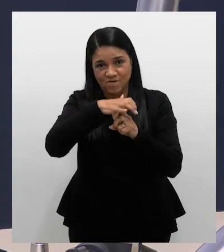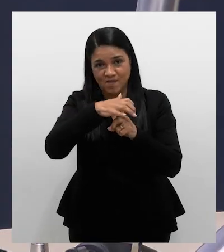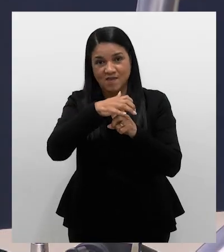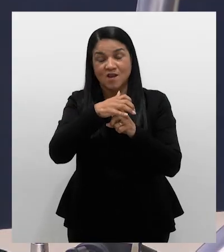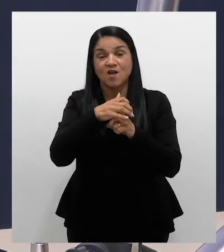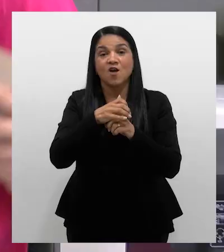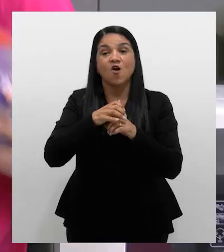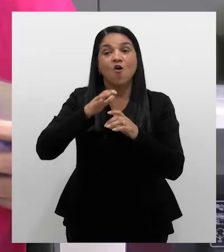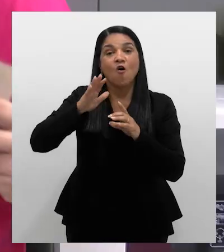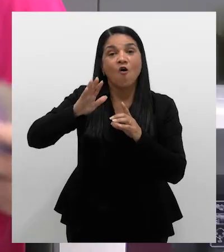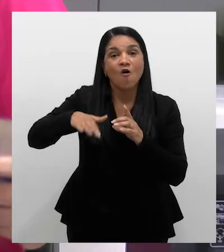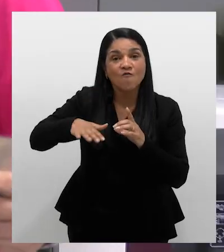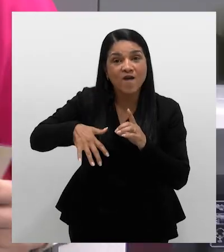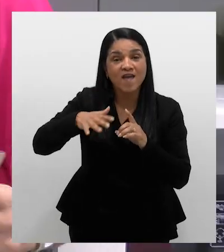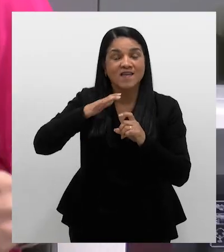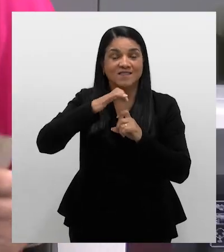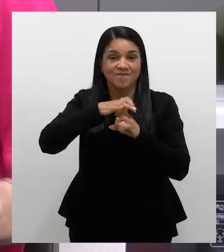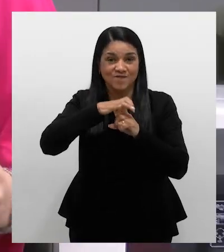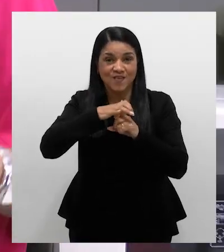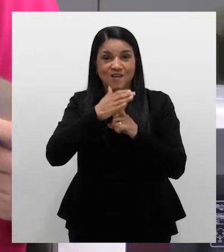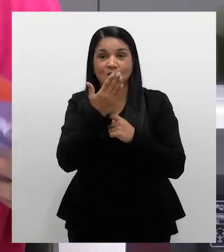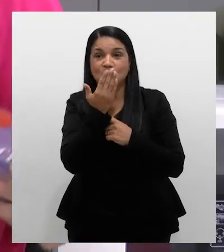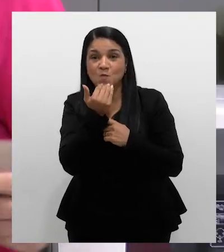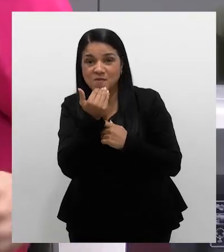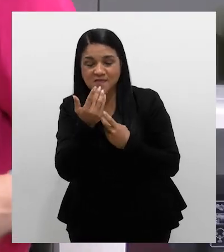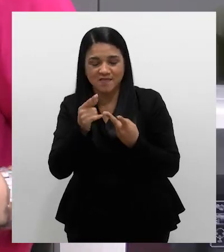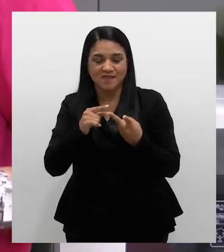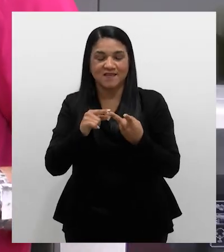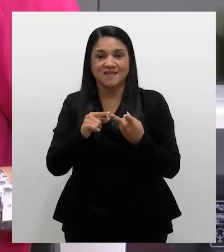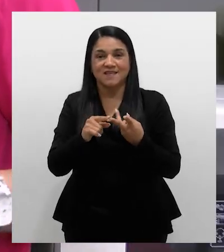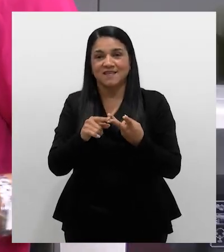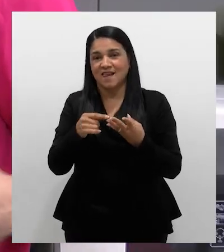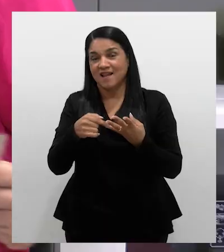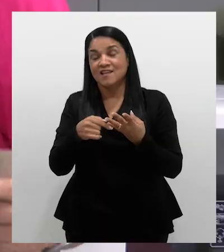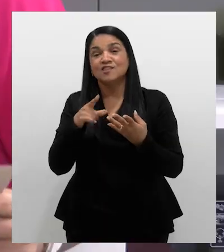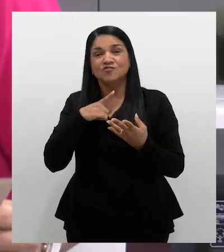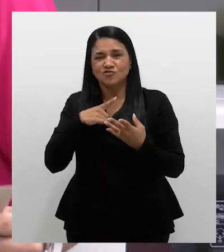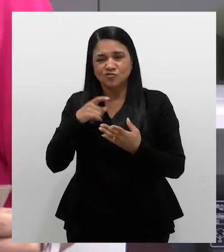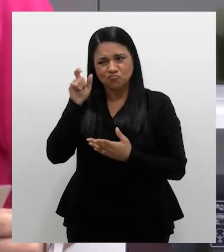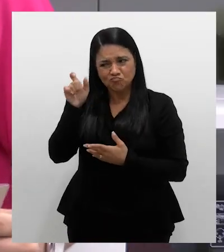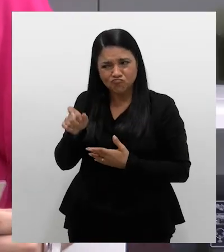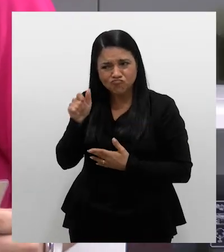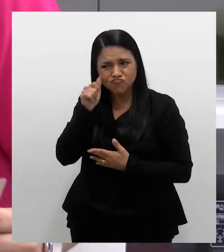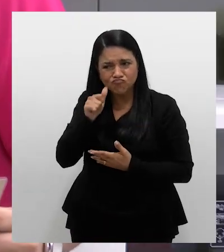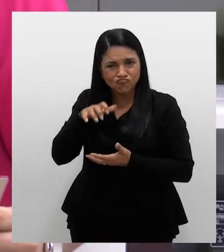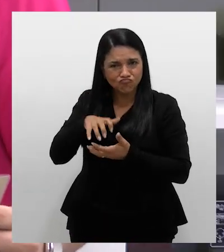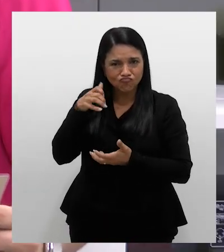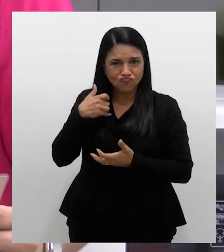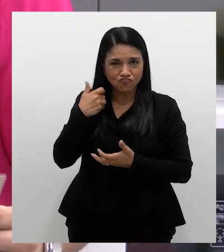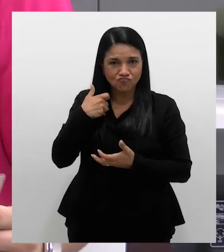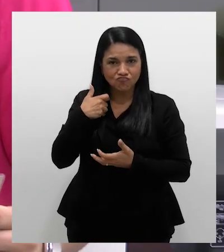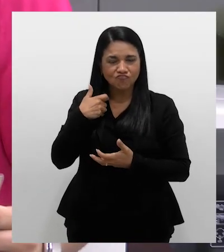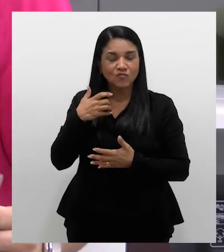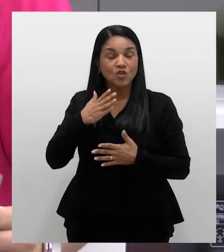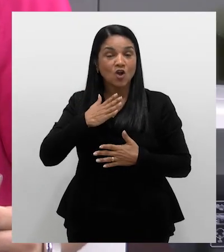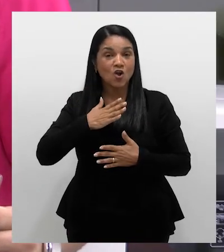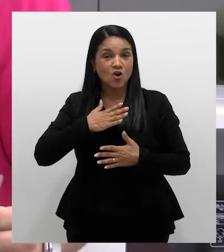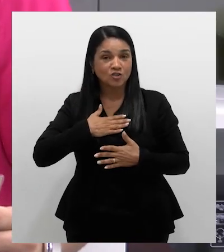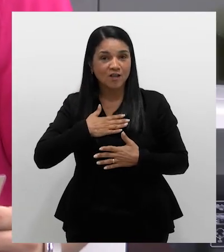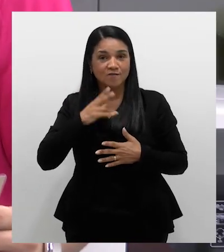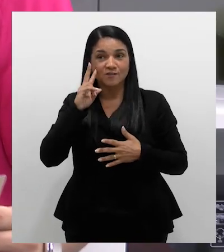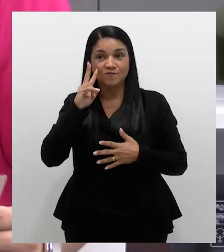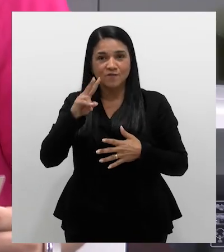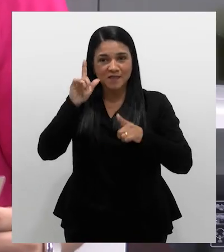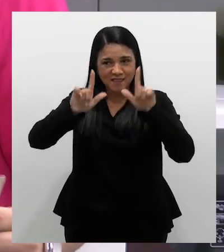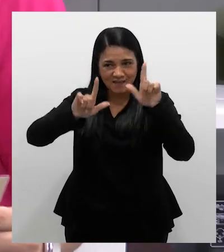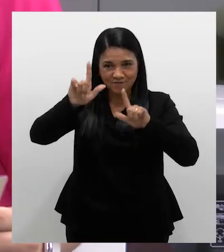e tal, para falar das ofertas da feira, da exatamente. comida, né, cara? Sim, E tinha uma senhora que ela